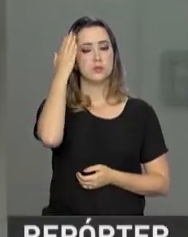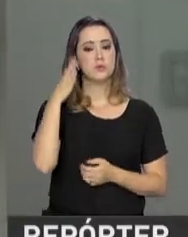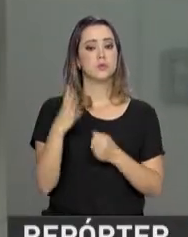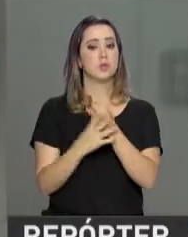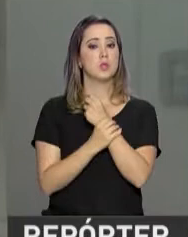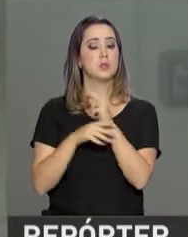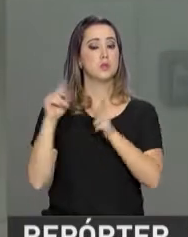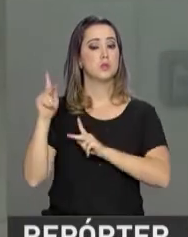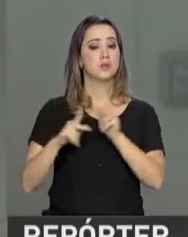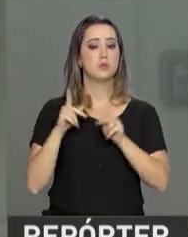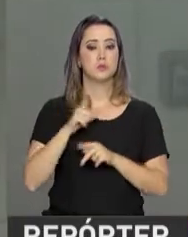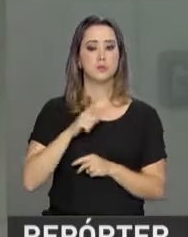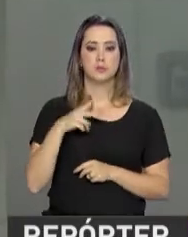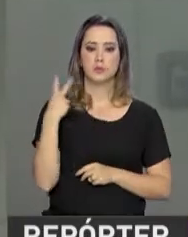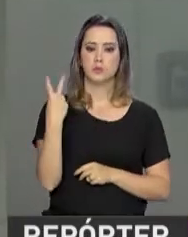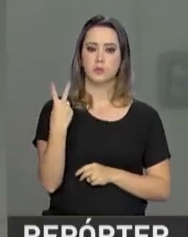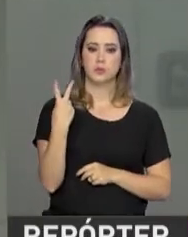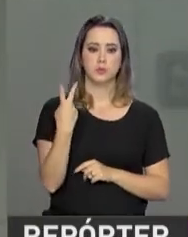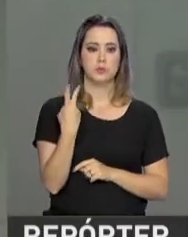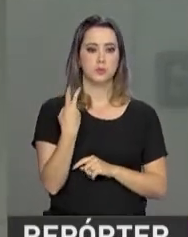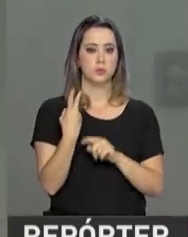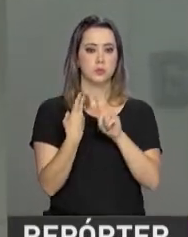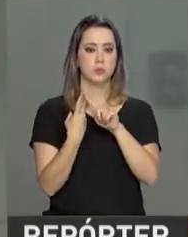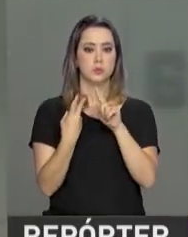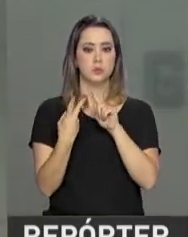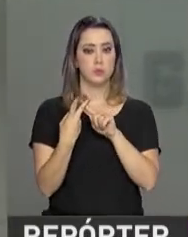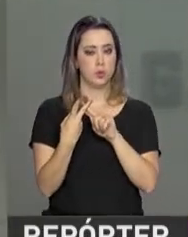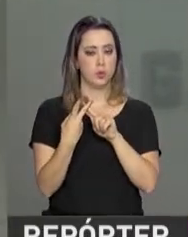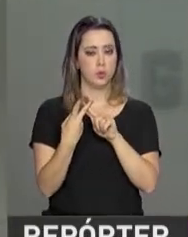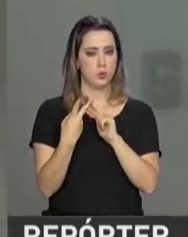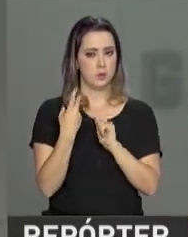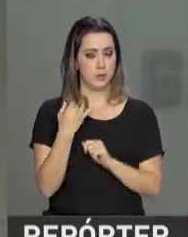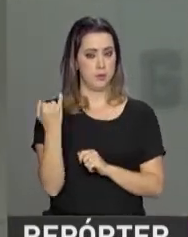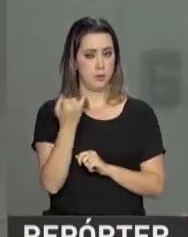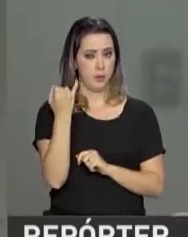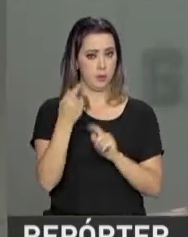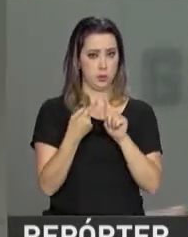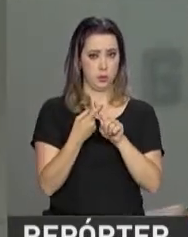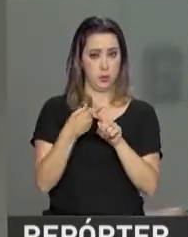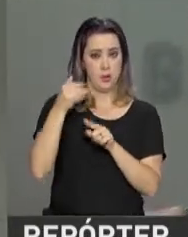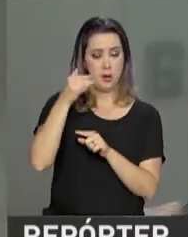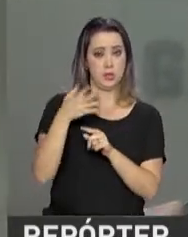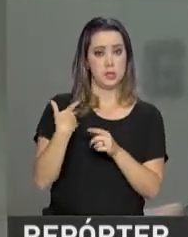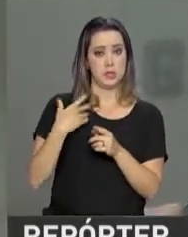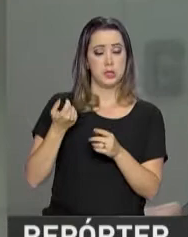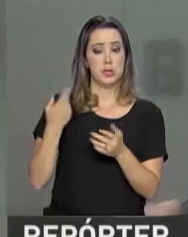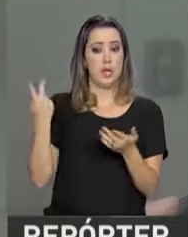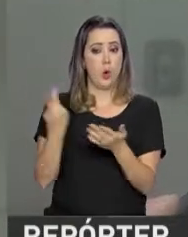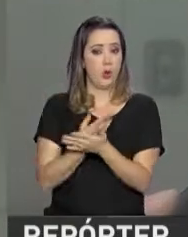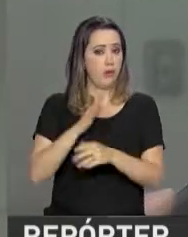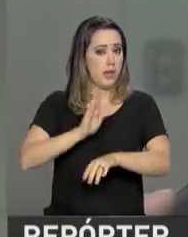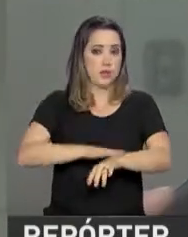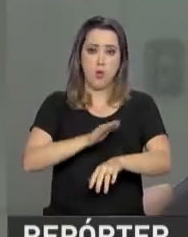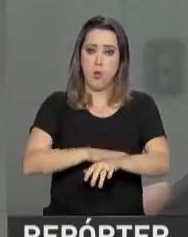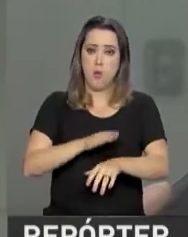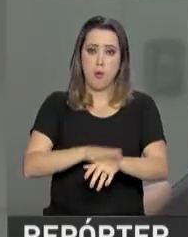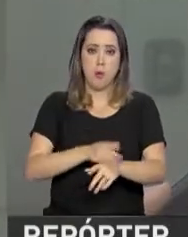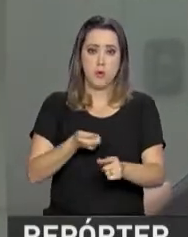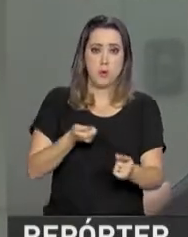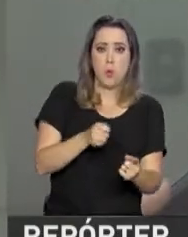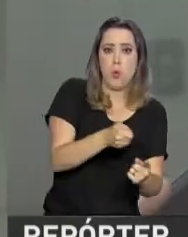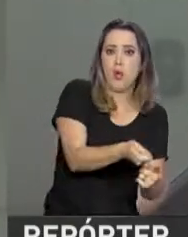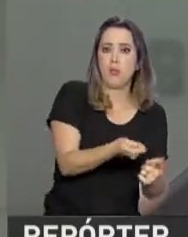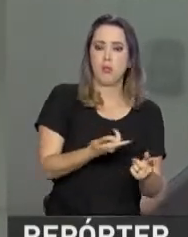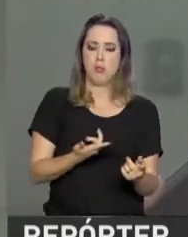segurança pública tem duas políticas fundamentais. Aquela que é repressiva, que se dá quando acontece o crime e o delito, e aquela